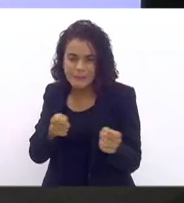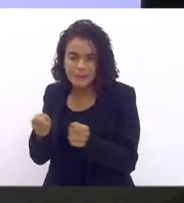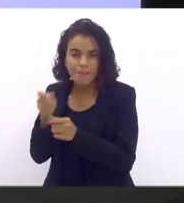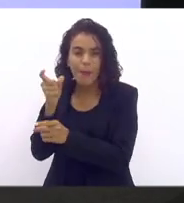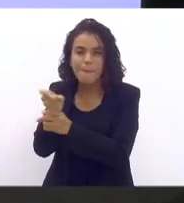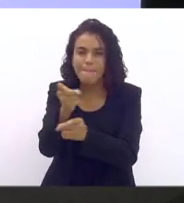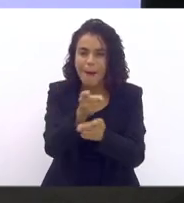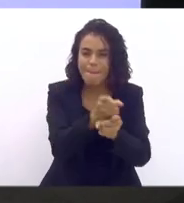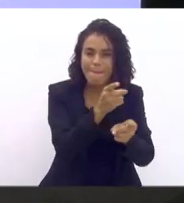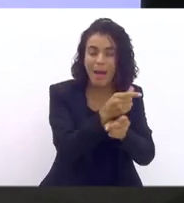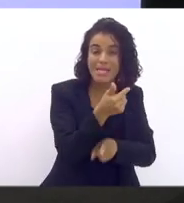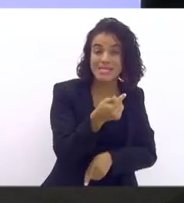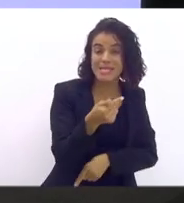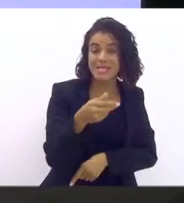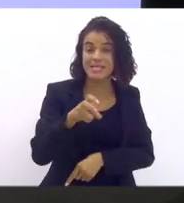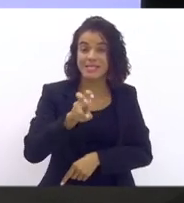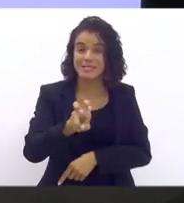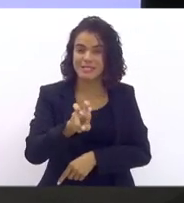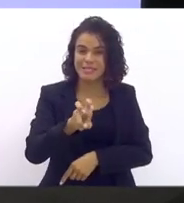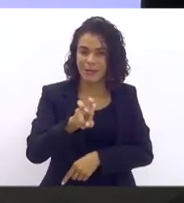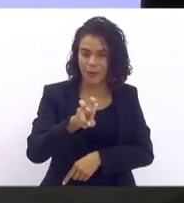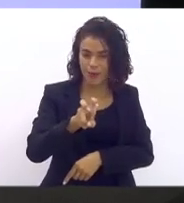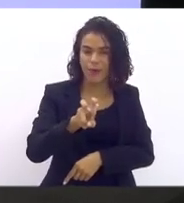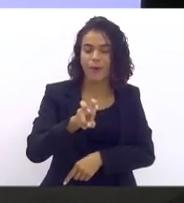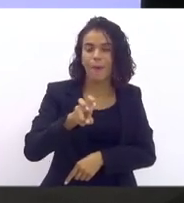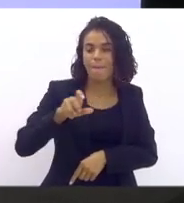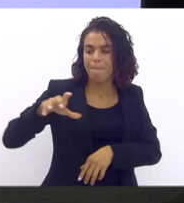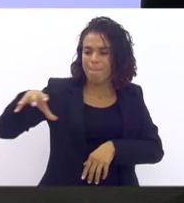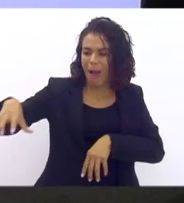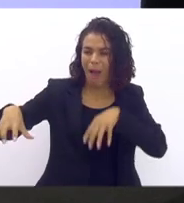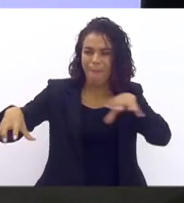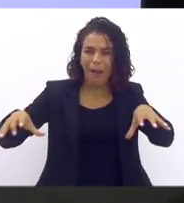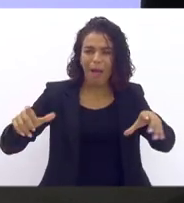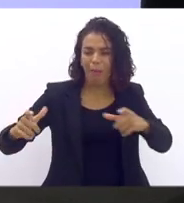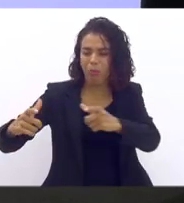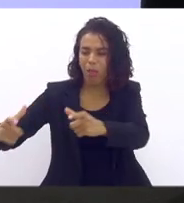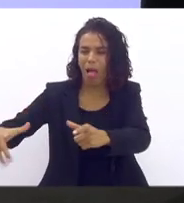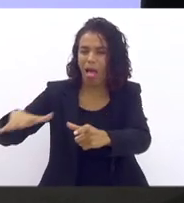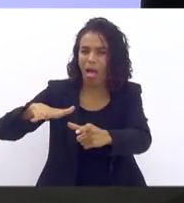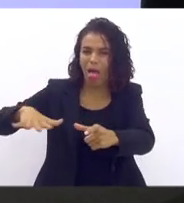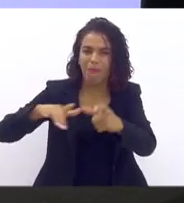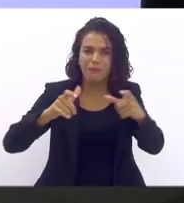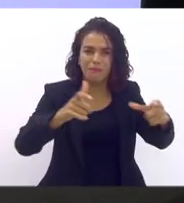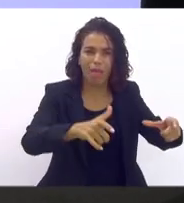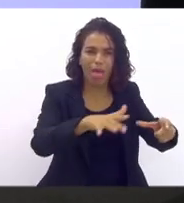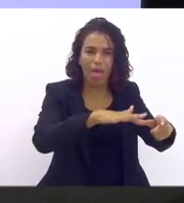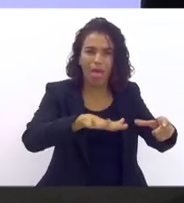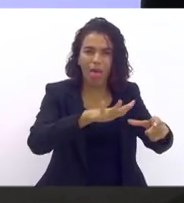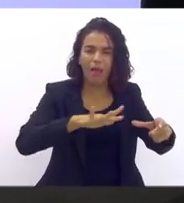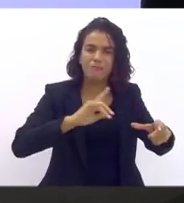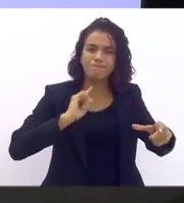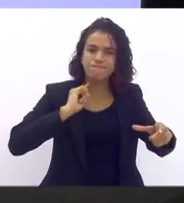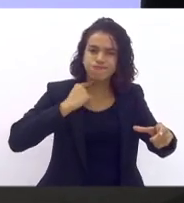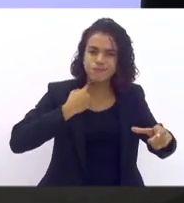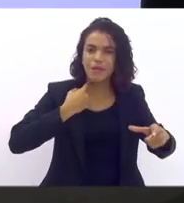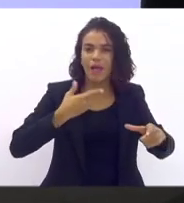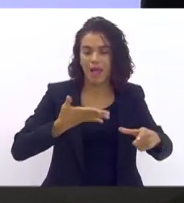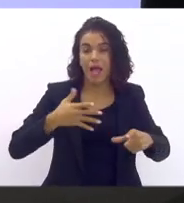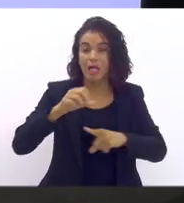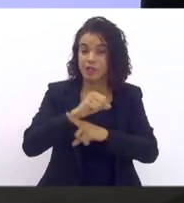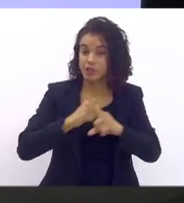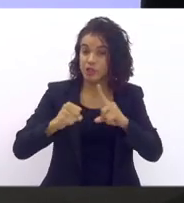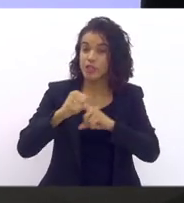76 manchas em 15 dias enquanto que num período normal a gente recebe denúncias de oito ou seja a sociedade